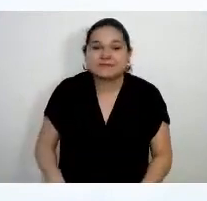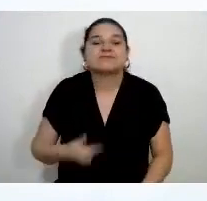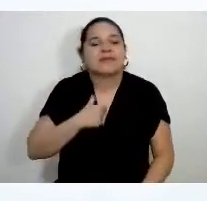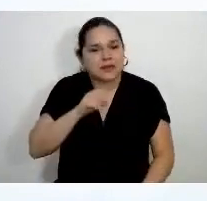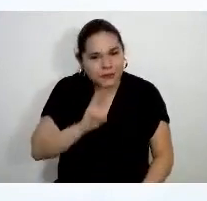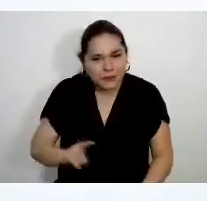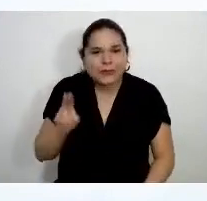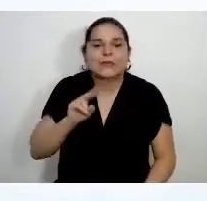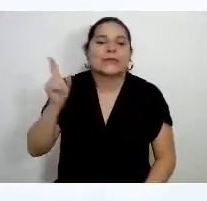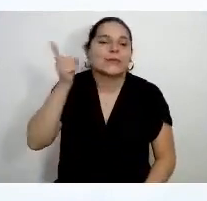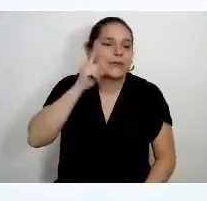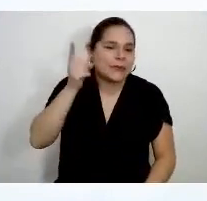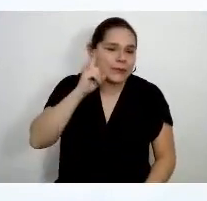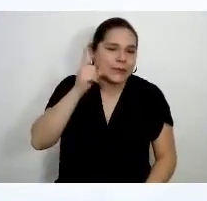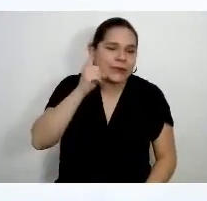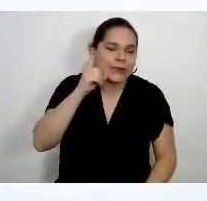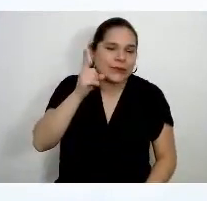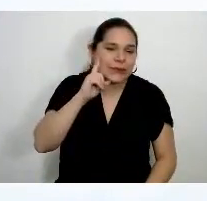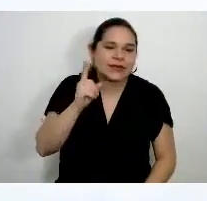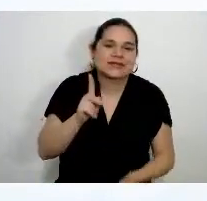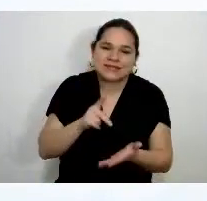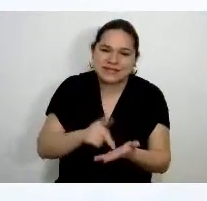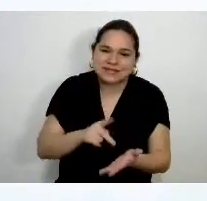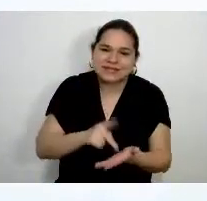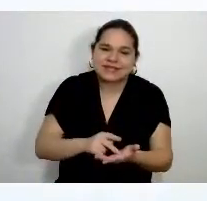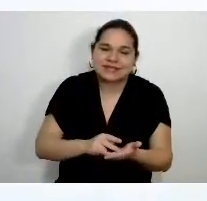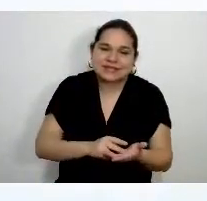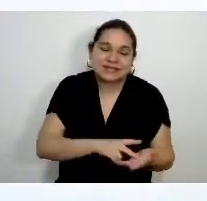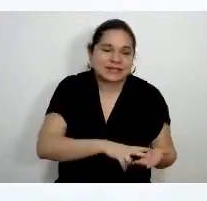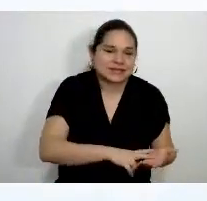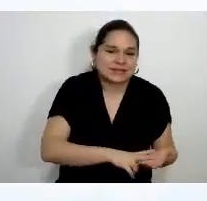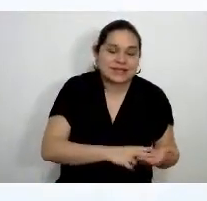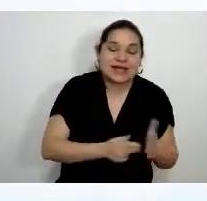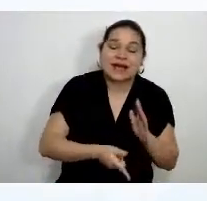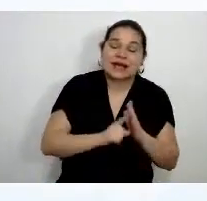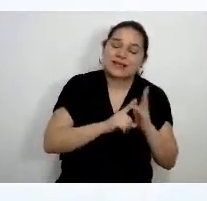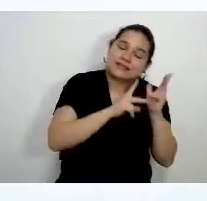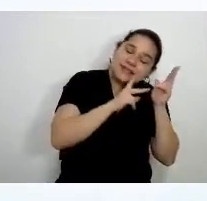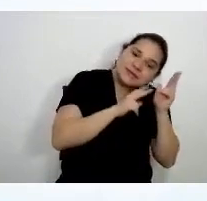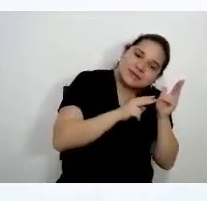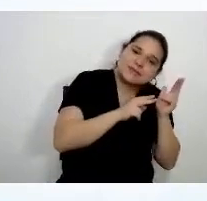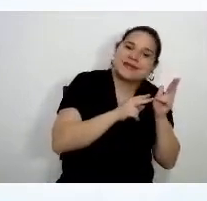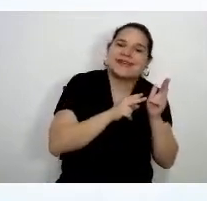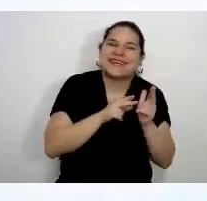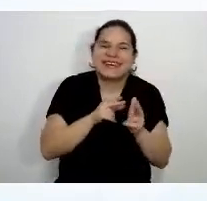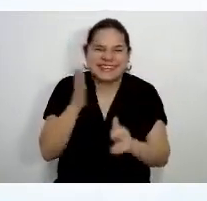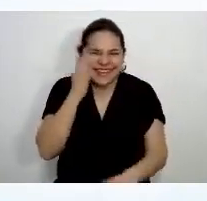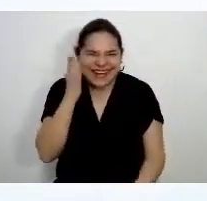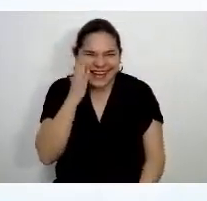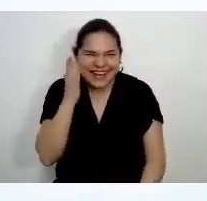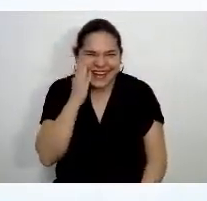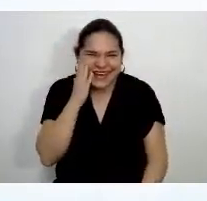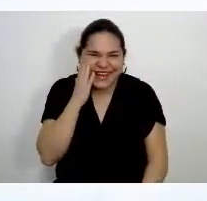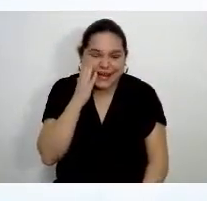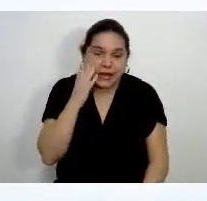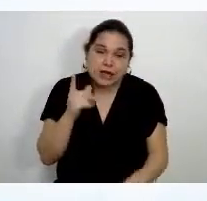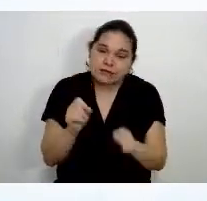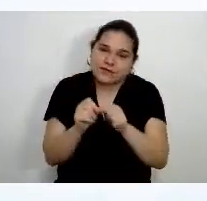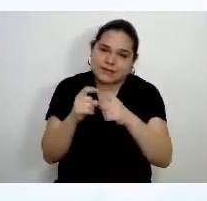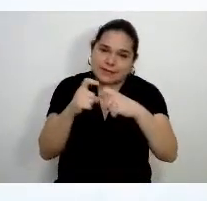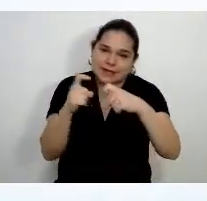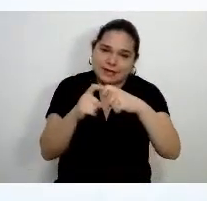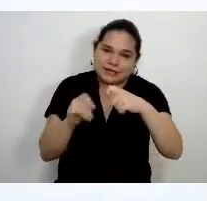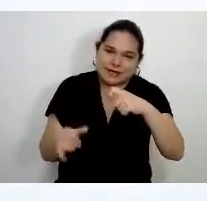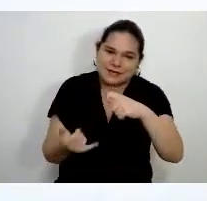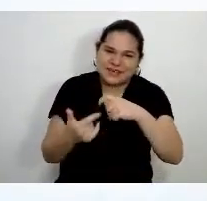todo dia. Diariamente. Antes de dormir, de manhã. Antes de dormir, sabe? Não vou fazer uma consulta aqui, mas eu